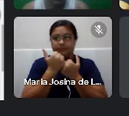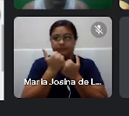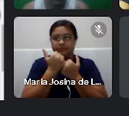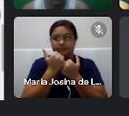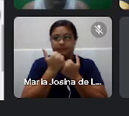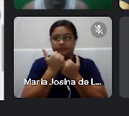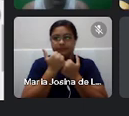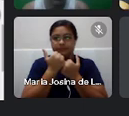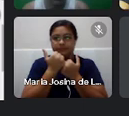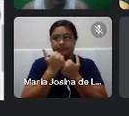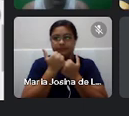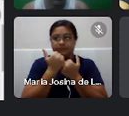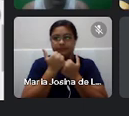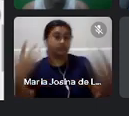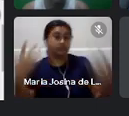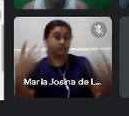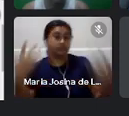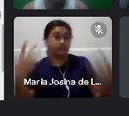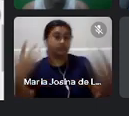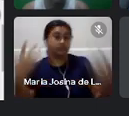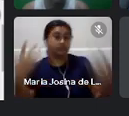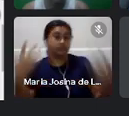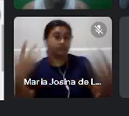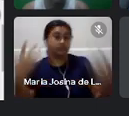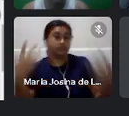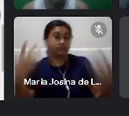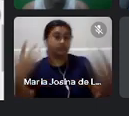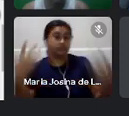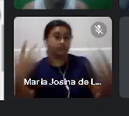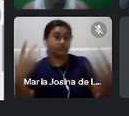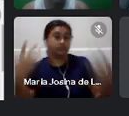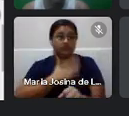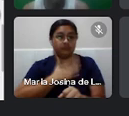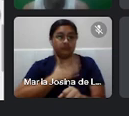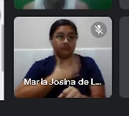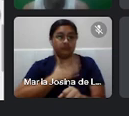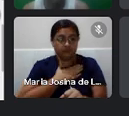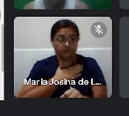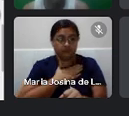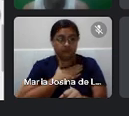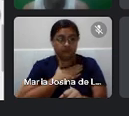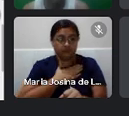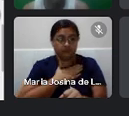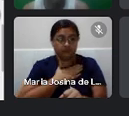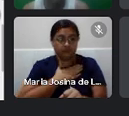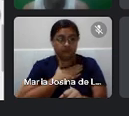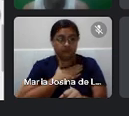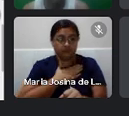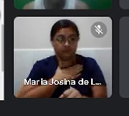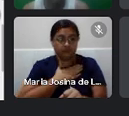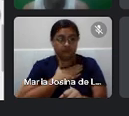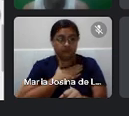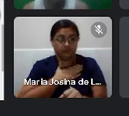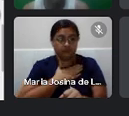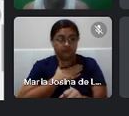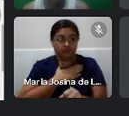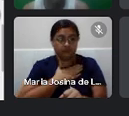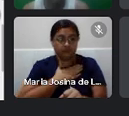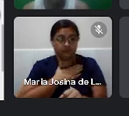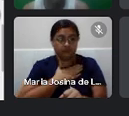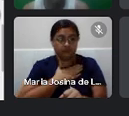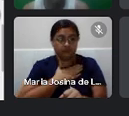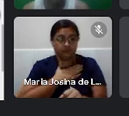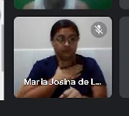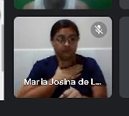Então, eu acabei de calcular o meu preço final, o meu custo final do tênis,